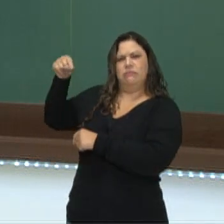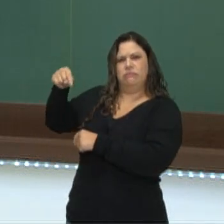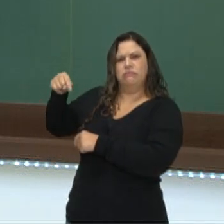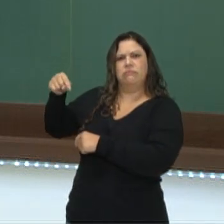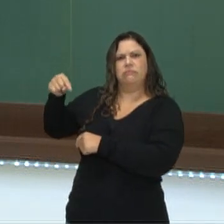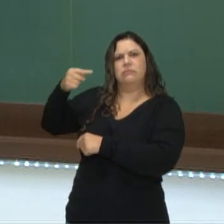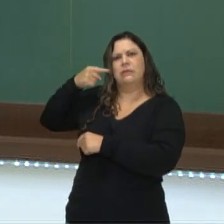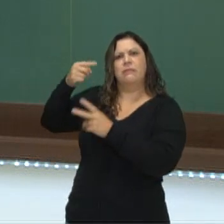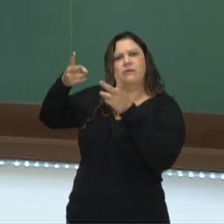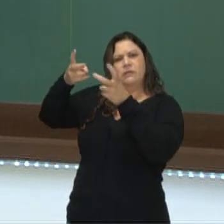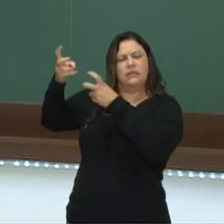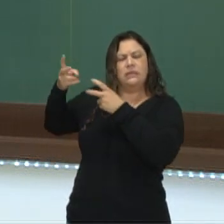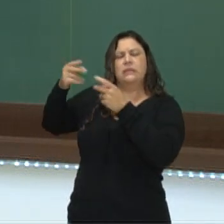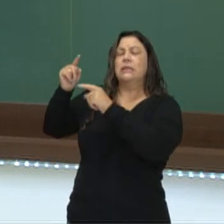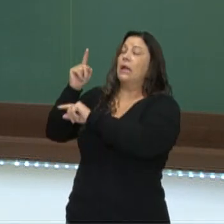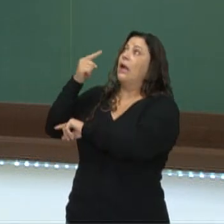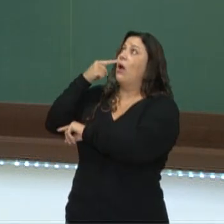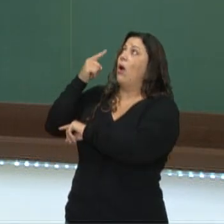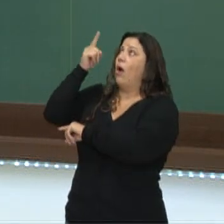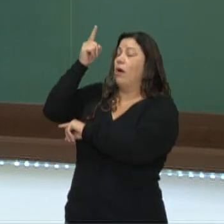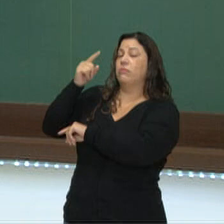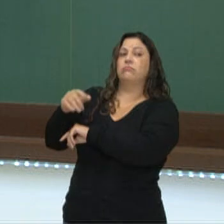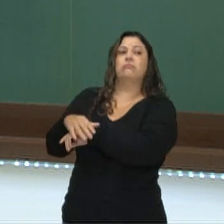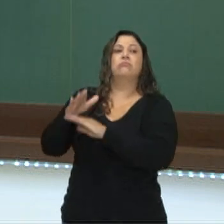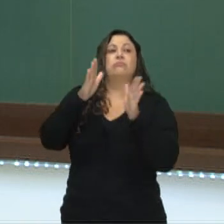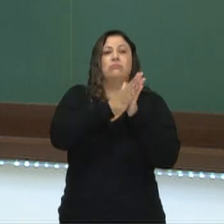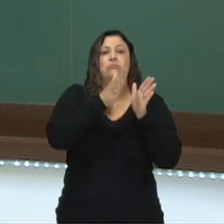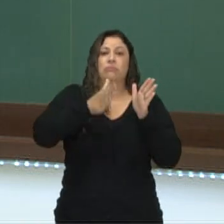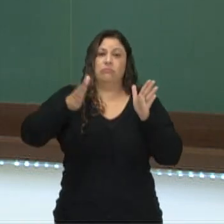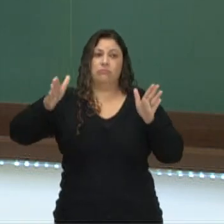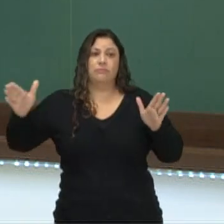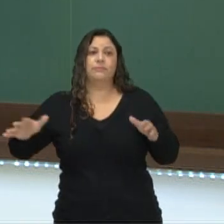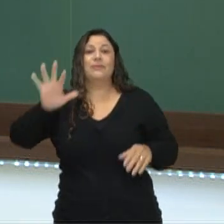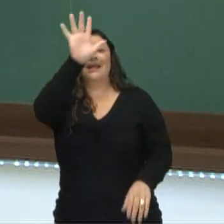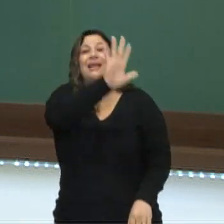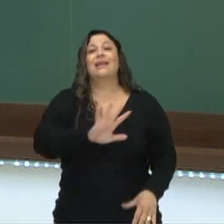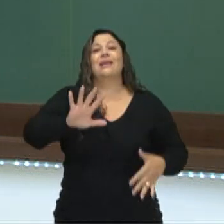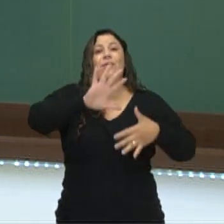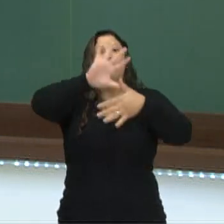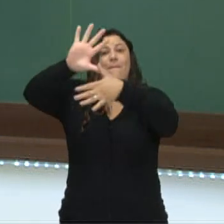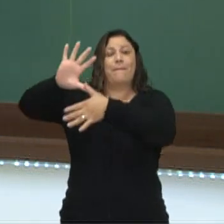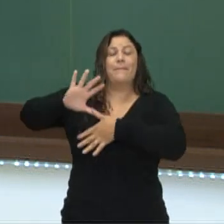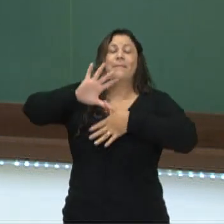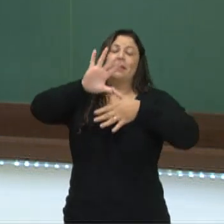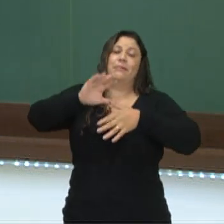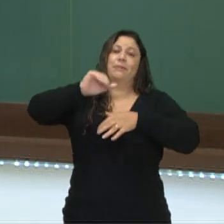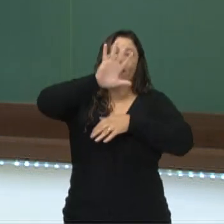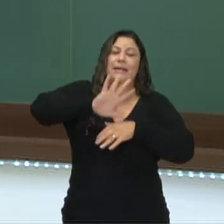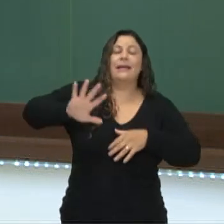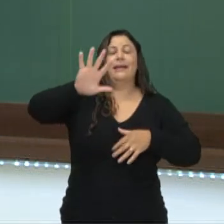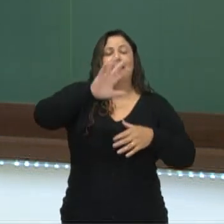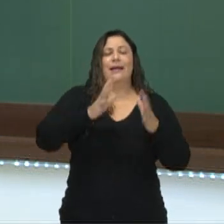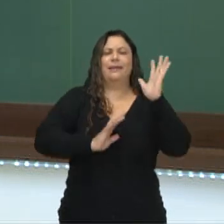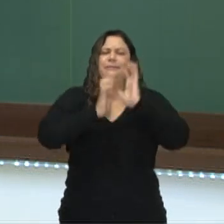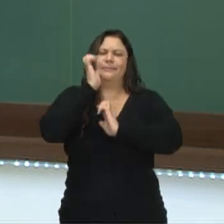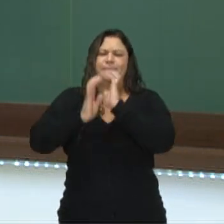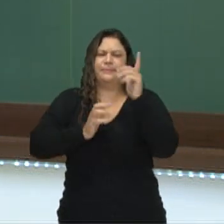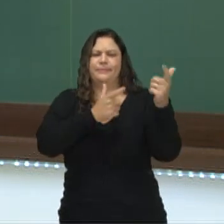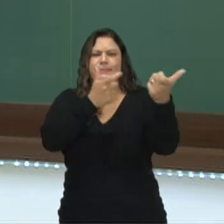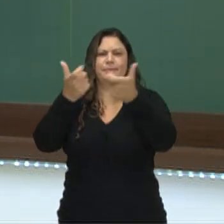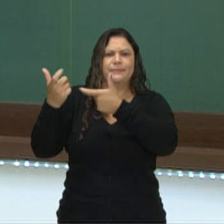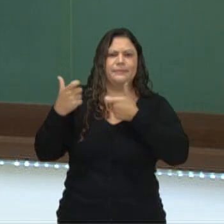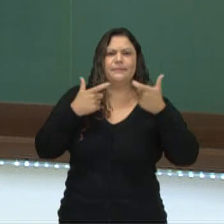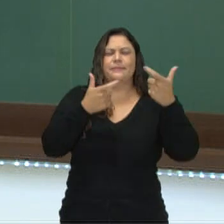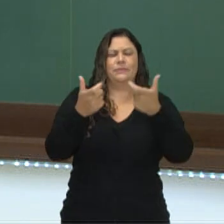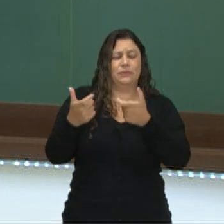passo. Vamos seguir aqui. Aqui é a região em que há área de conflito, tá?